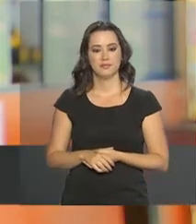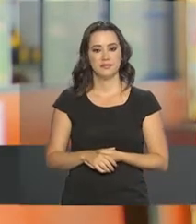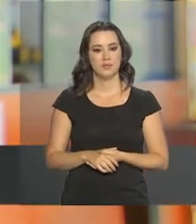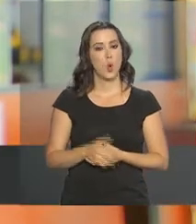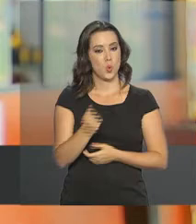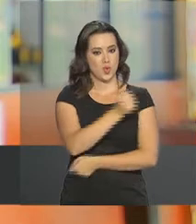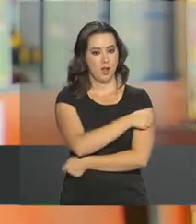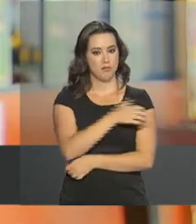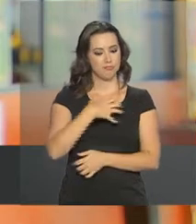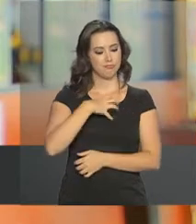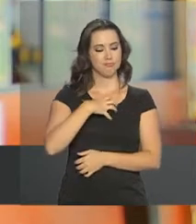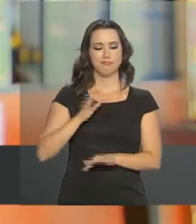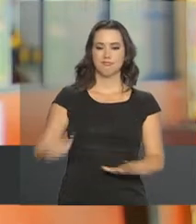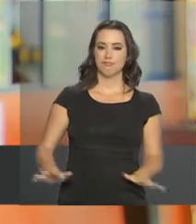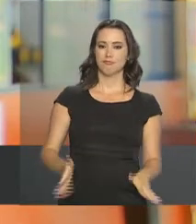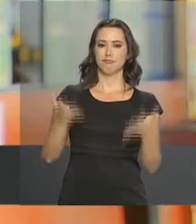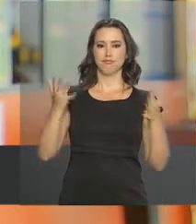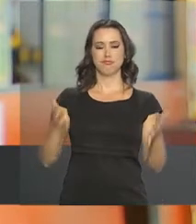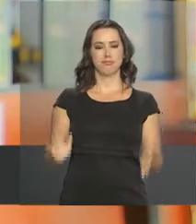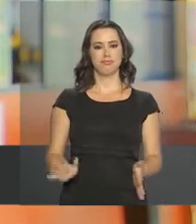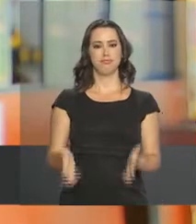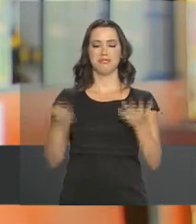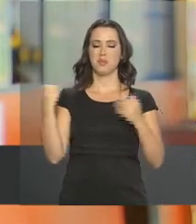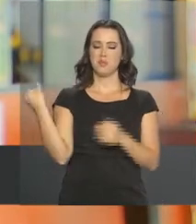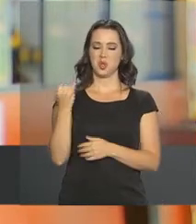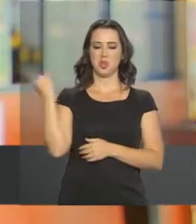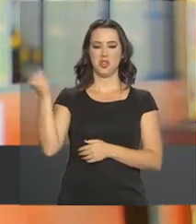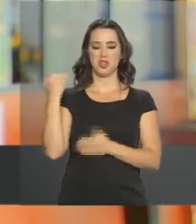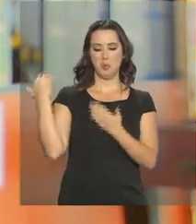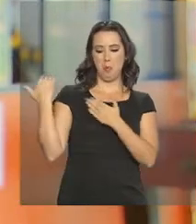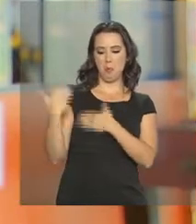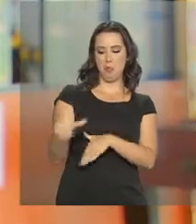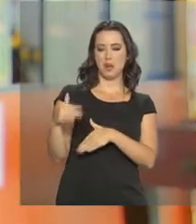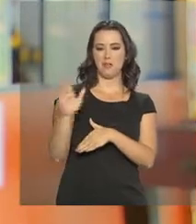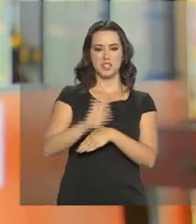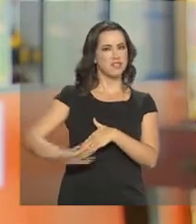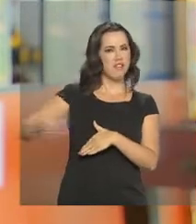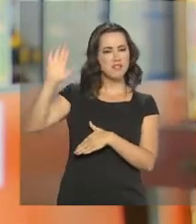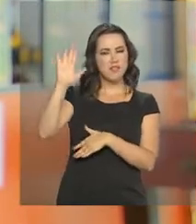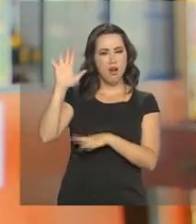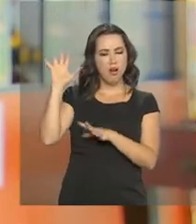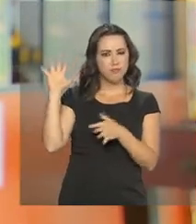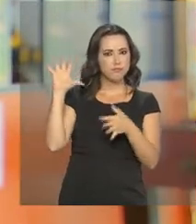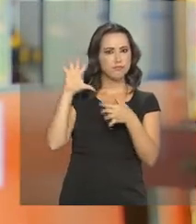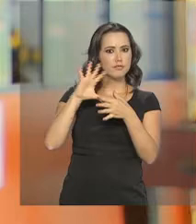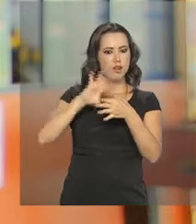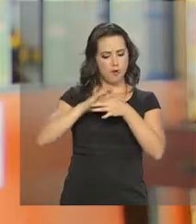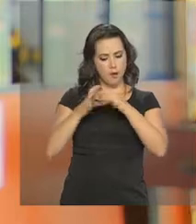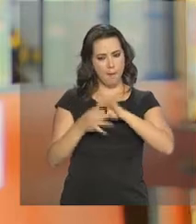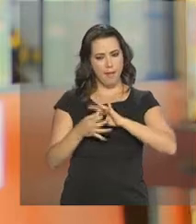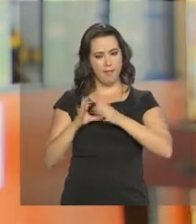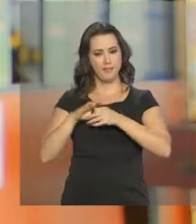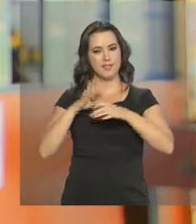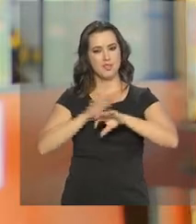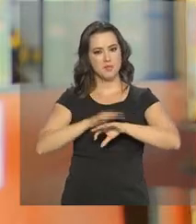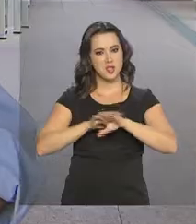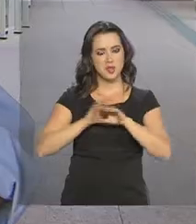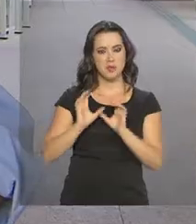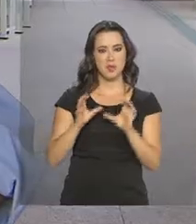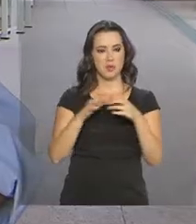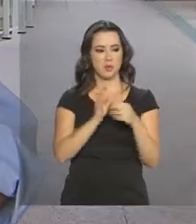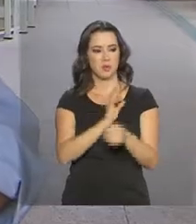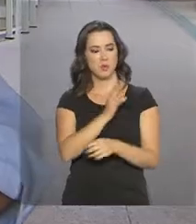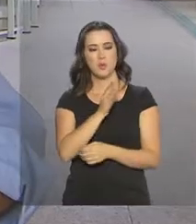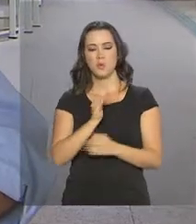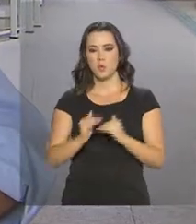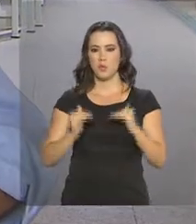estimulados nelly sentiram de certa forma importante que fazer uma prova que é feita a nível nacional para os maiores o